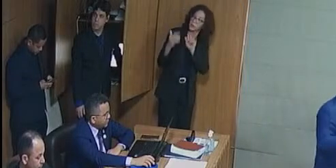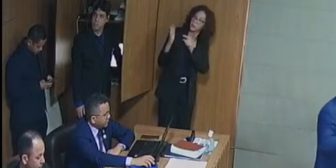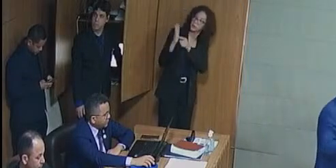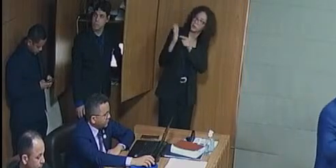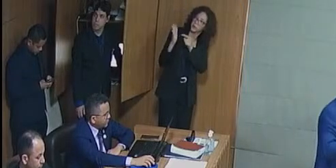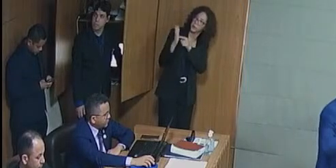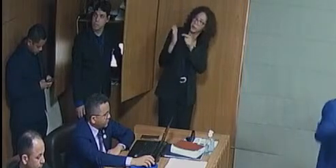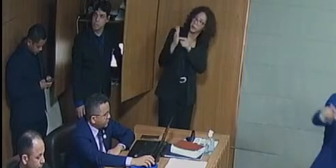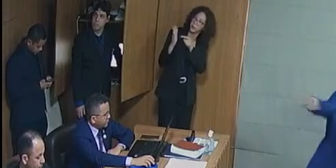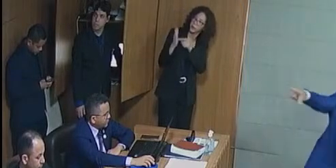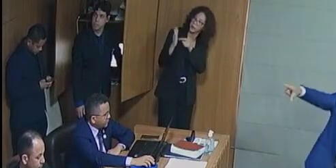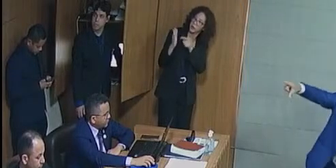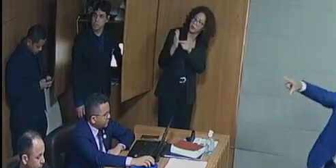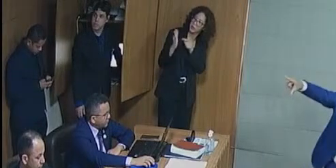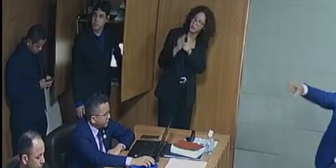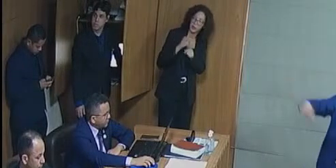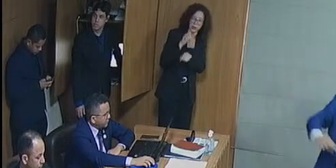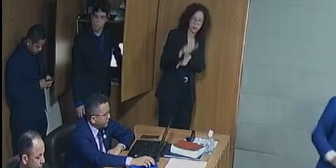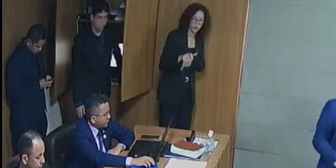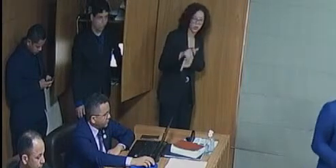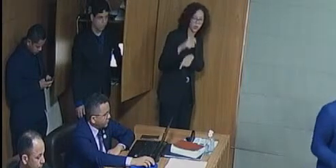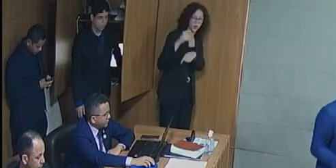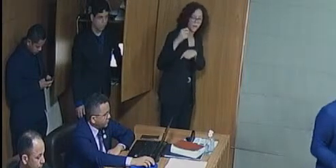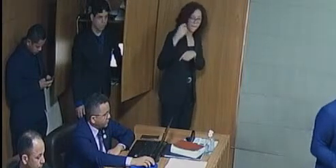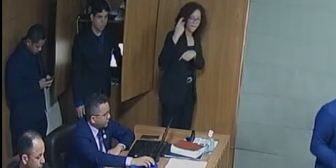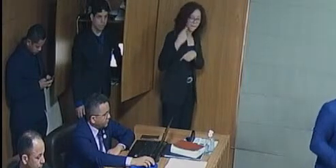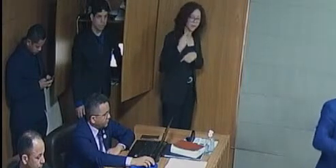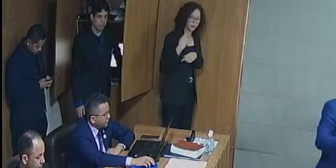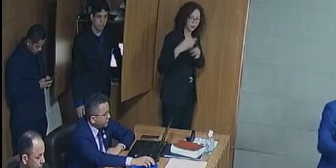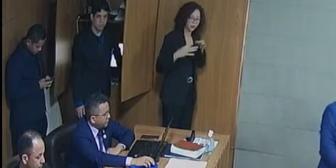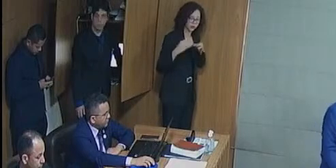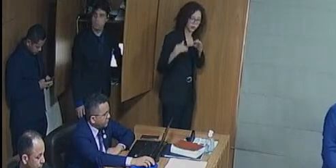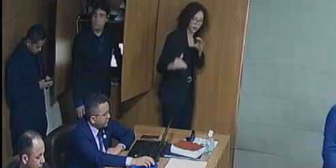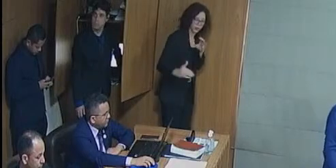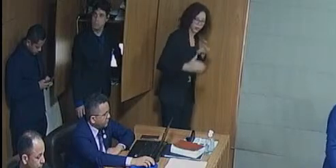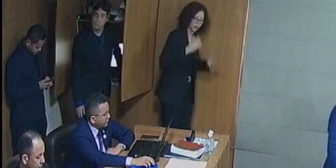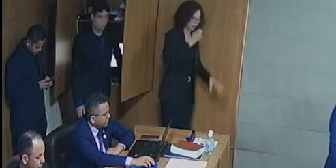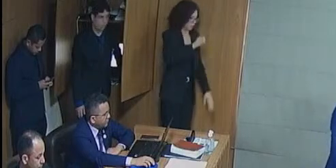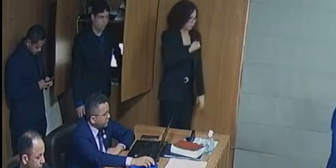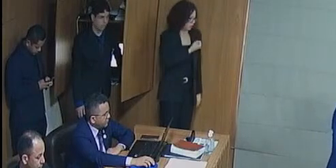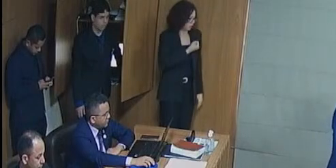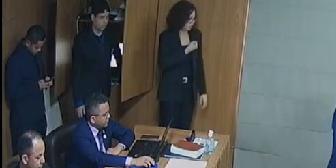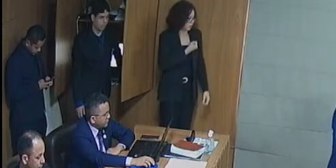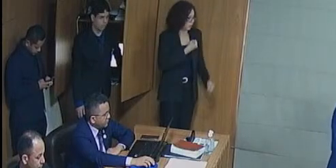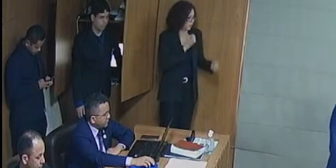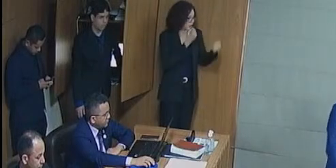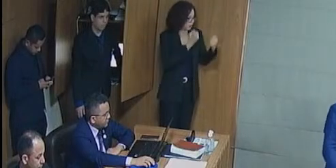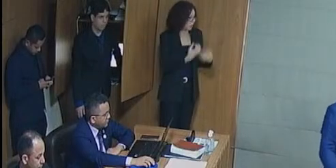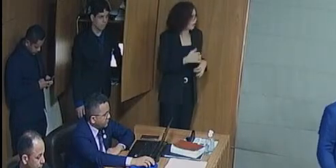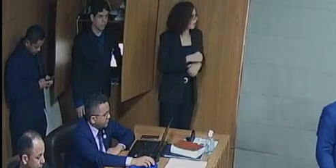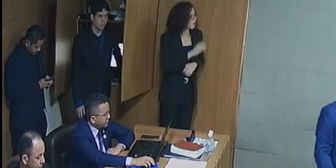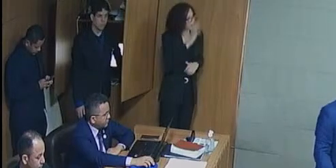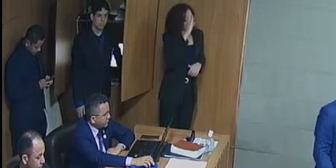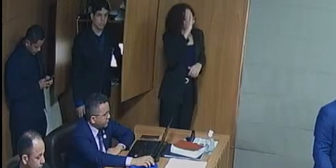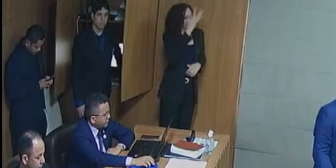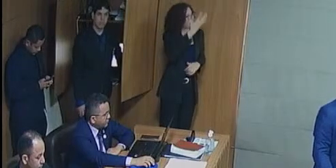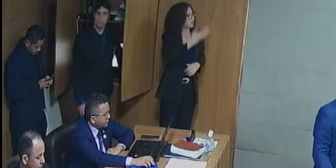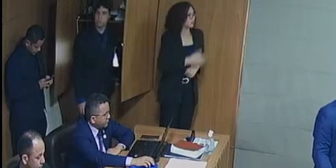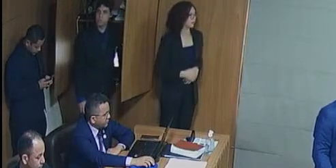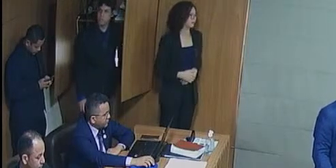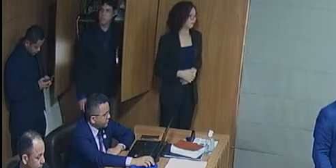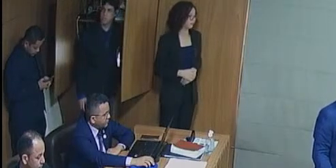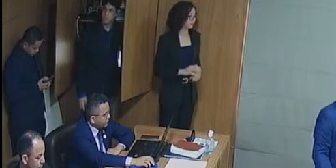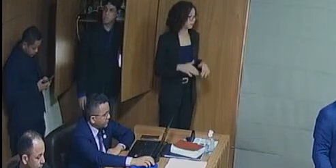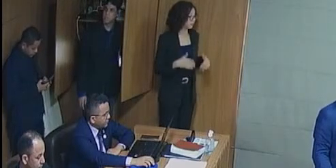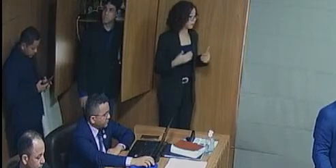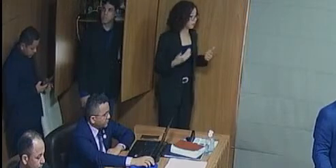o promotor de justiça me mandou o número e disse que resolveria então senhores a luz